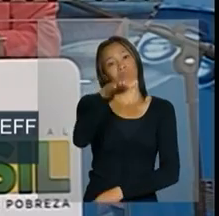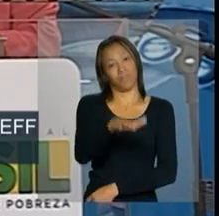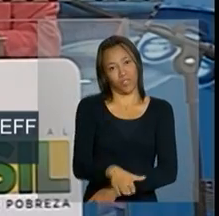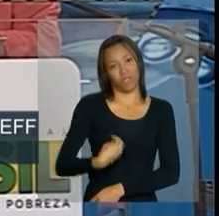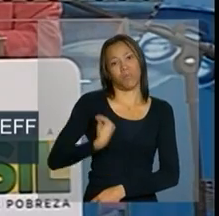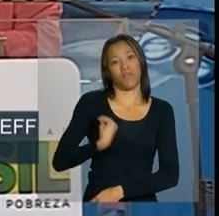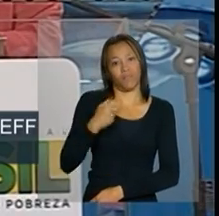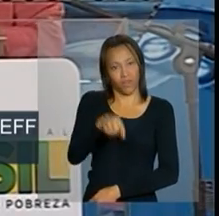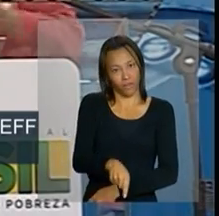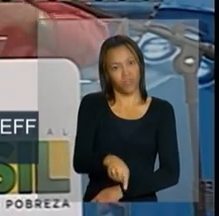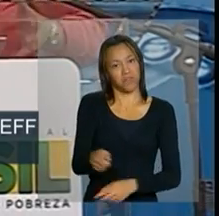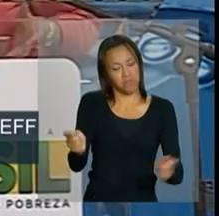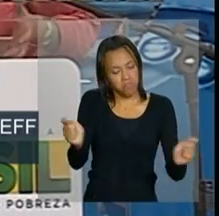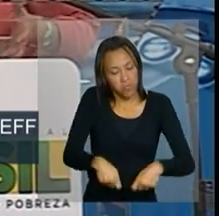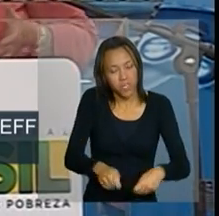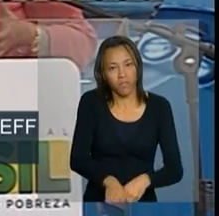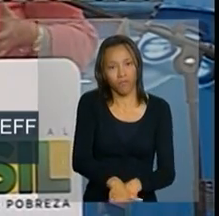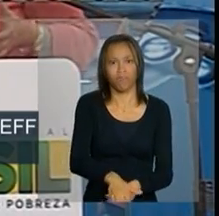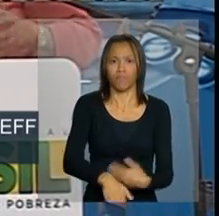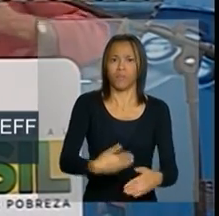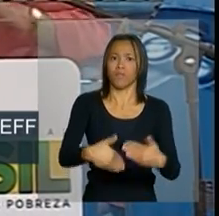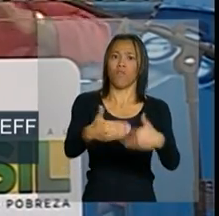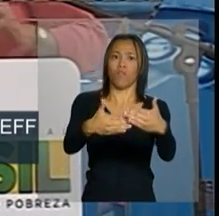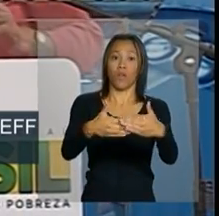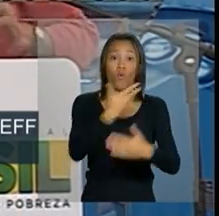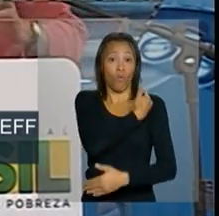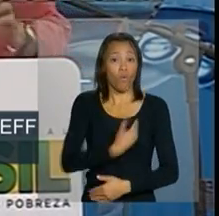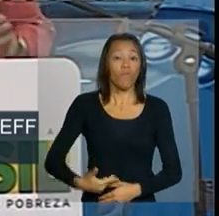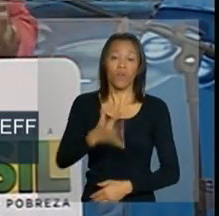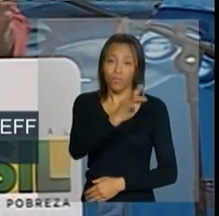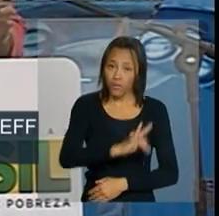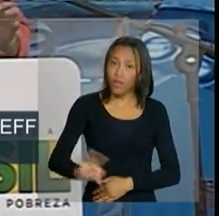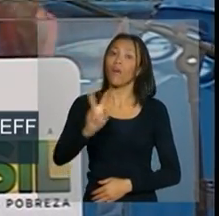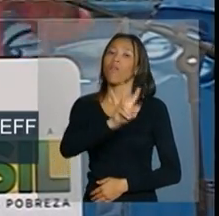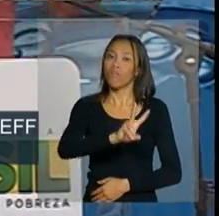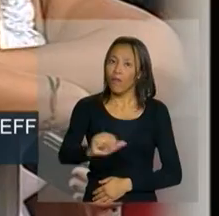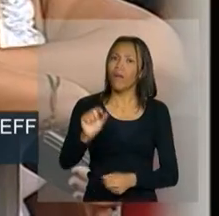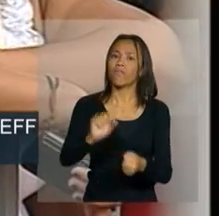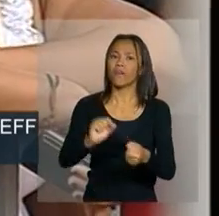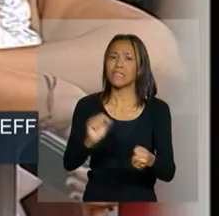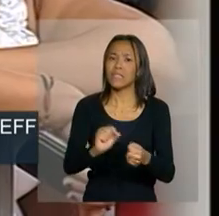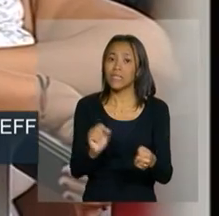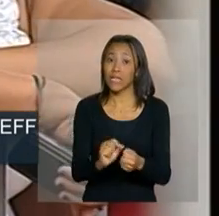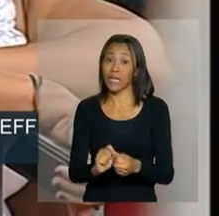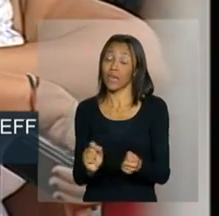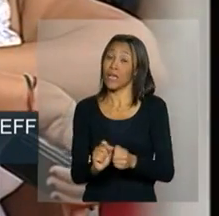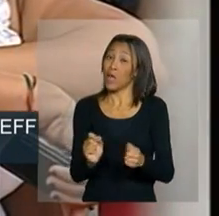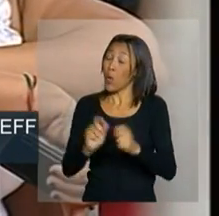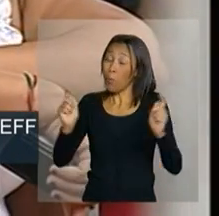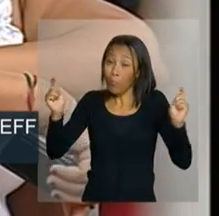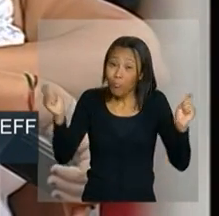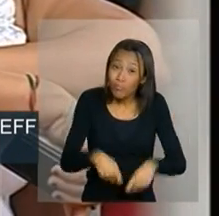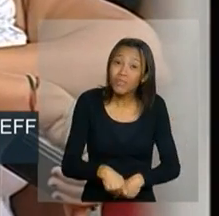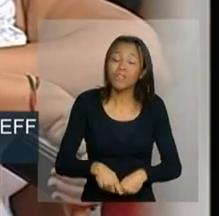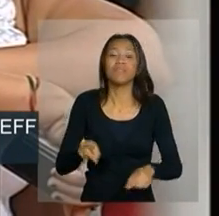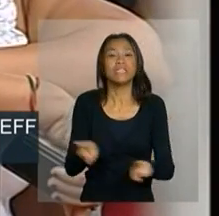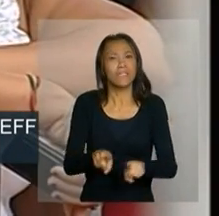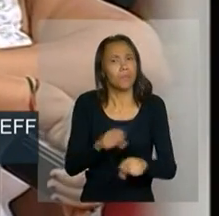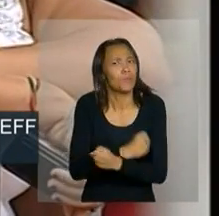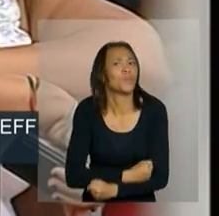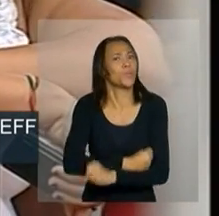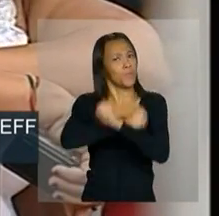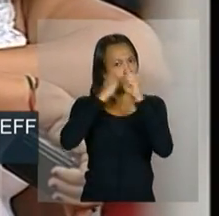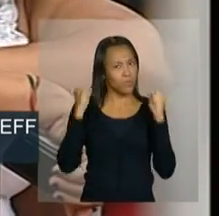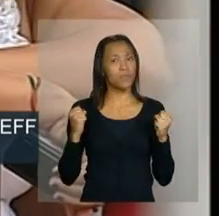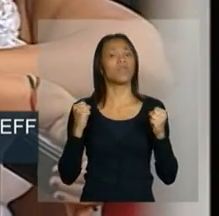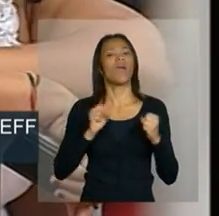criança poder crescer. O governo federal vai fazer o possível e o impossível. Nós